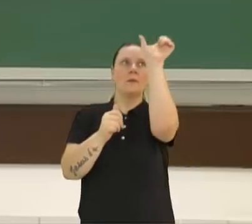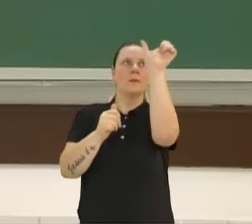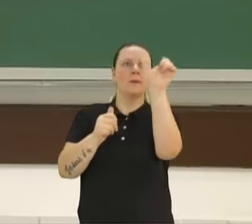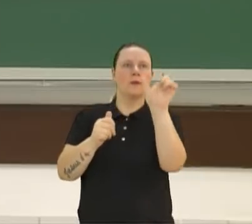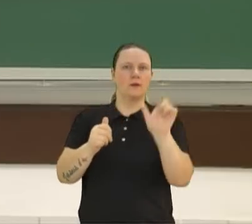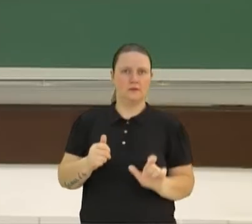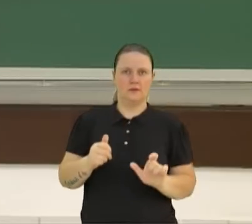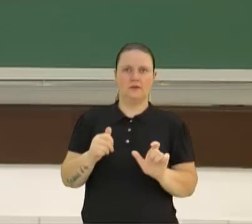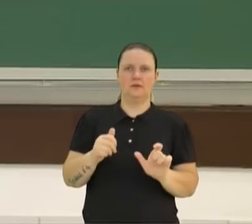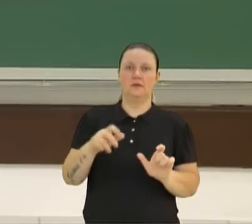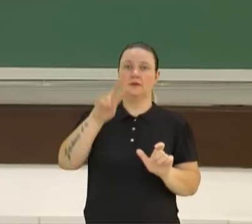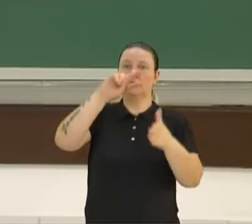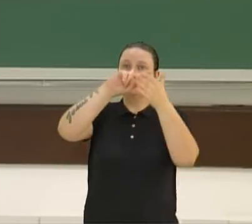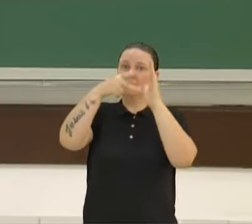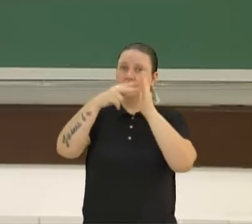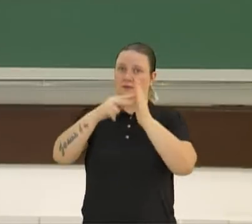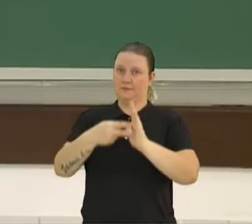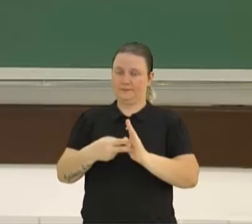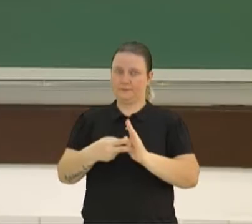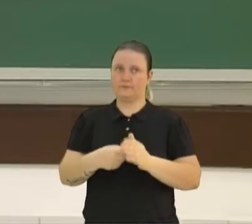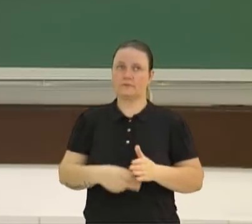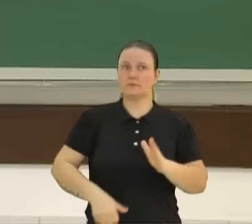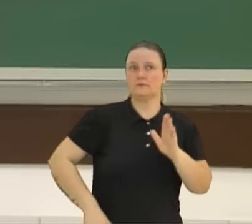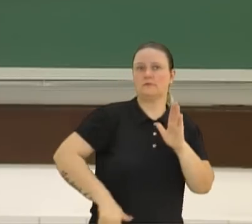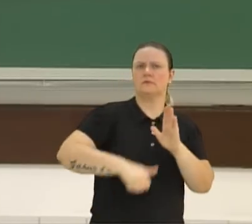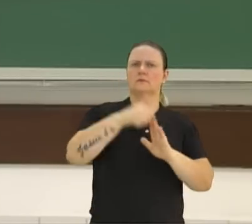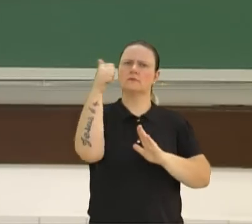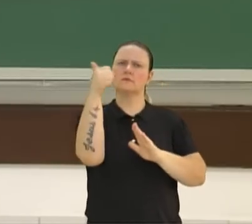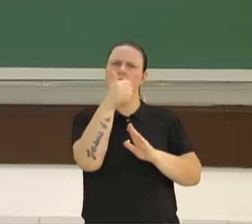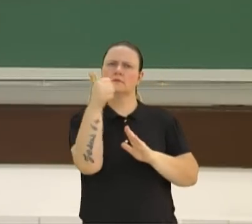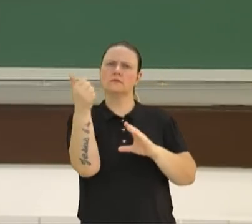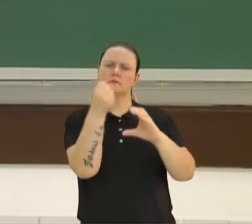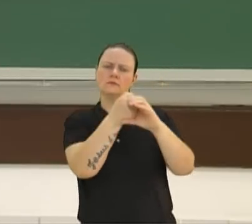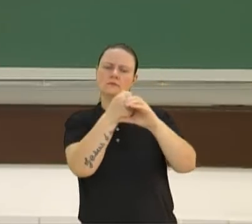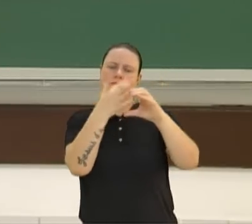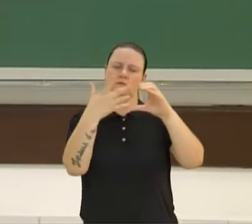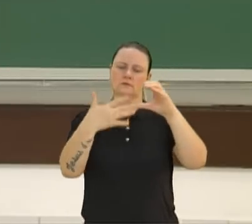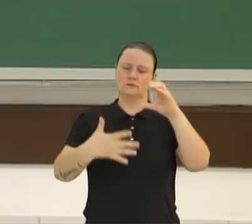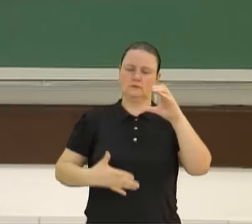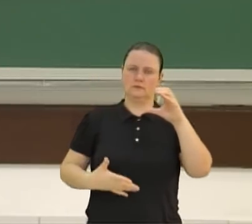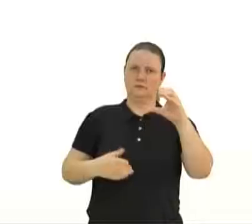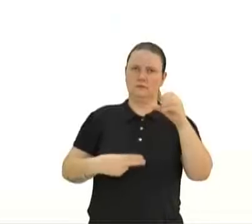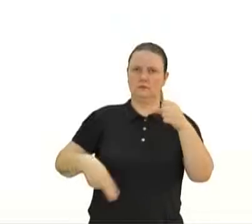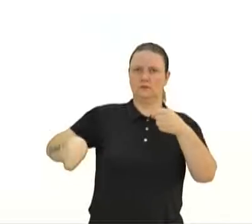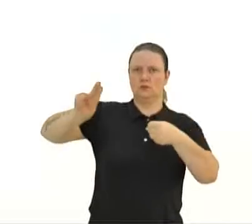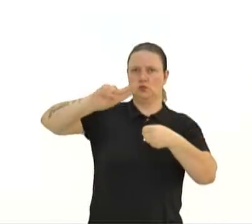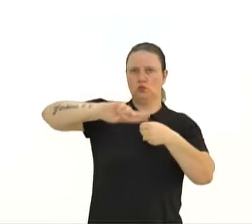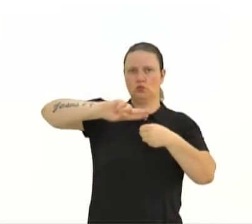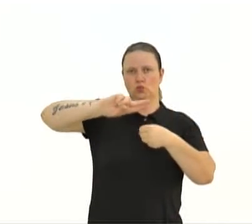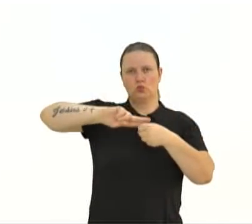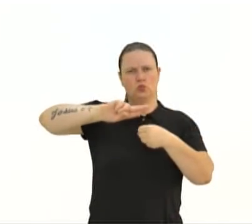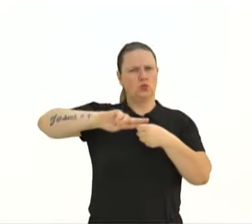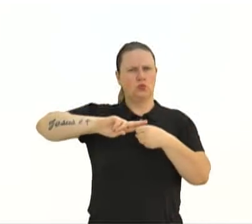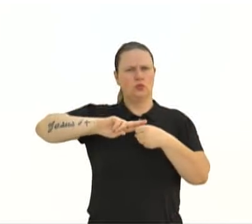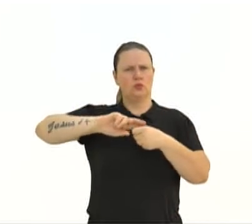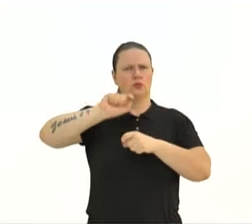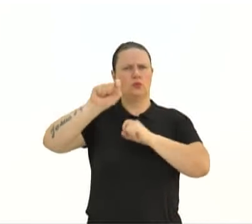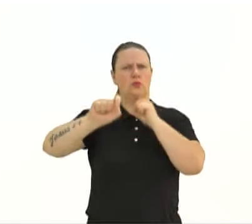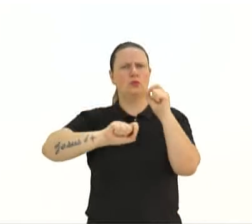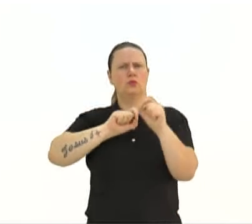que possuem aquela membrana que protege o material genético. Ótimo. Vamos lá.